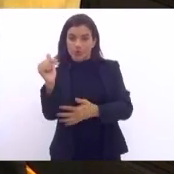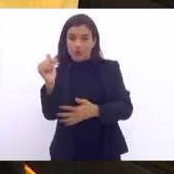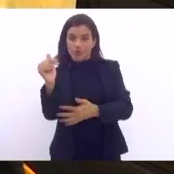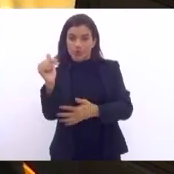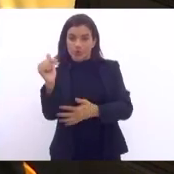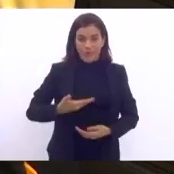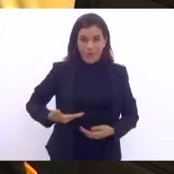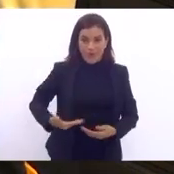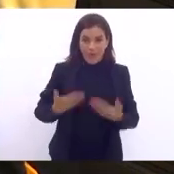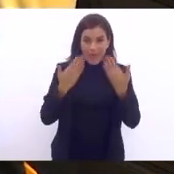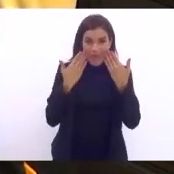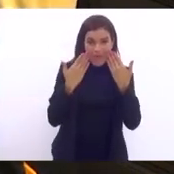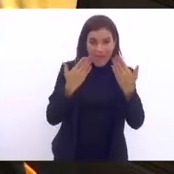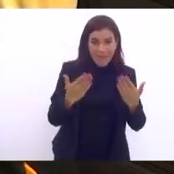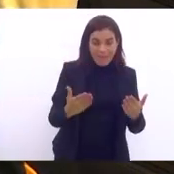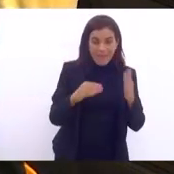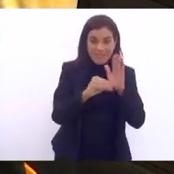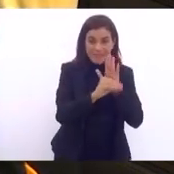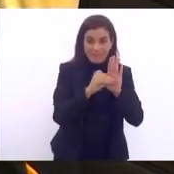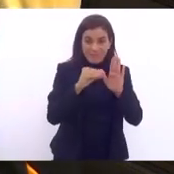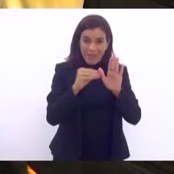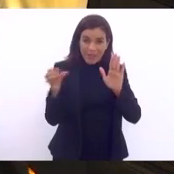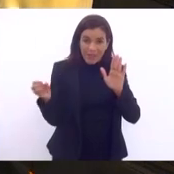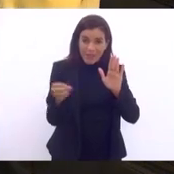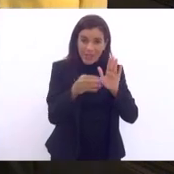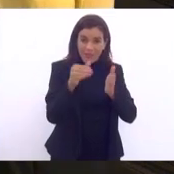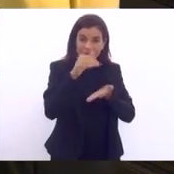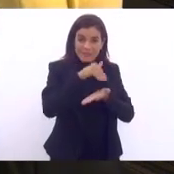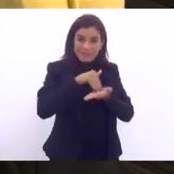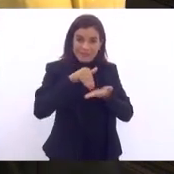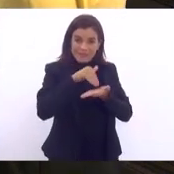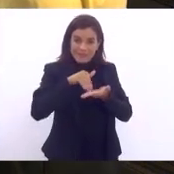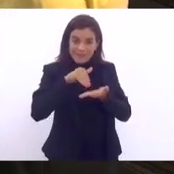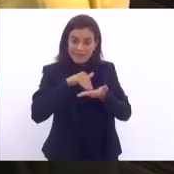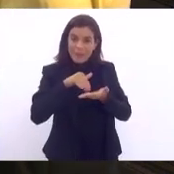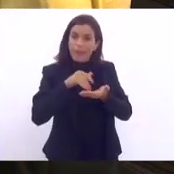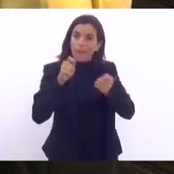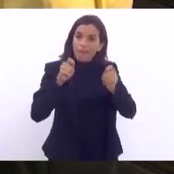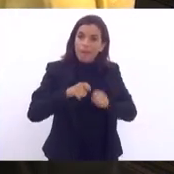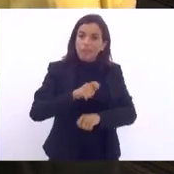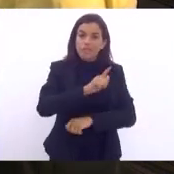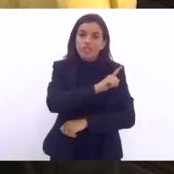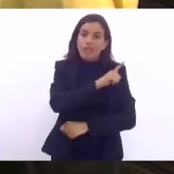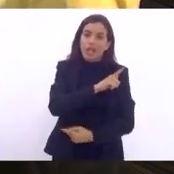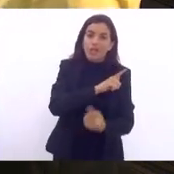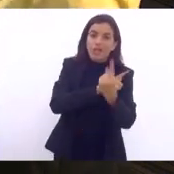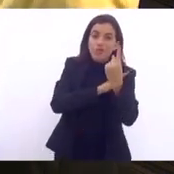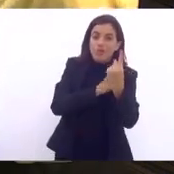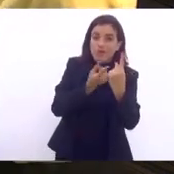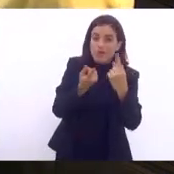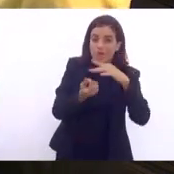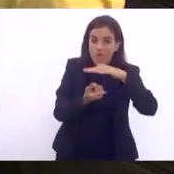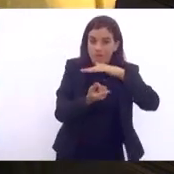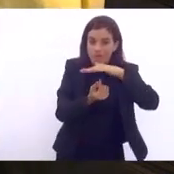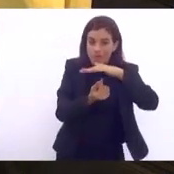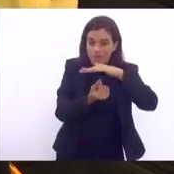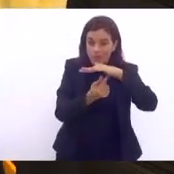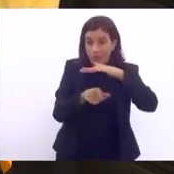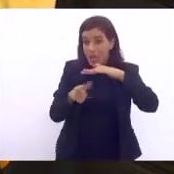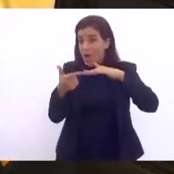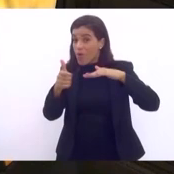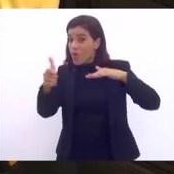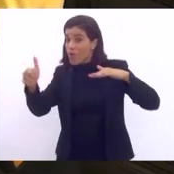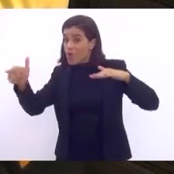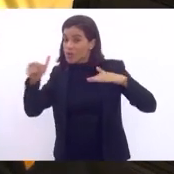nova secretaria seja gestora só de um fundo. As demais secretarias de polícia, não. Mas as demais